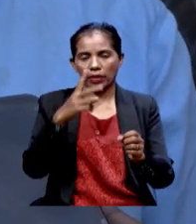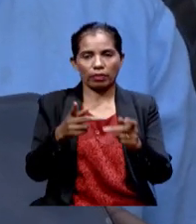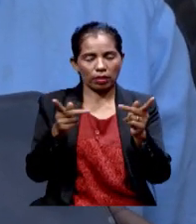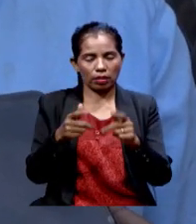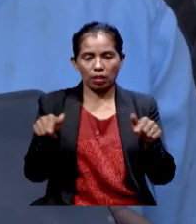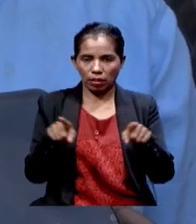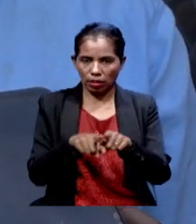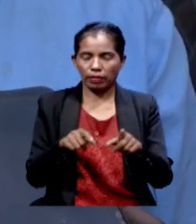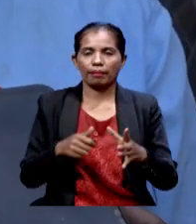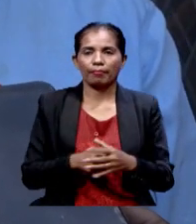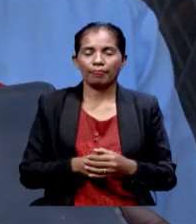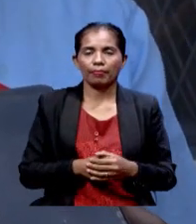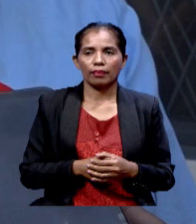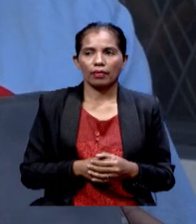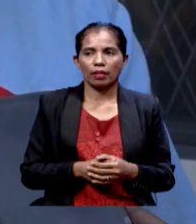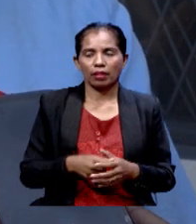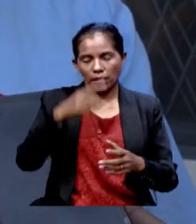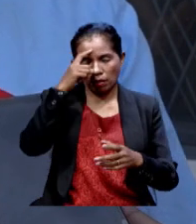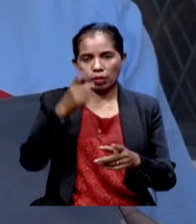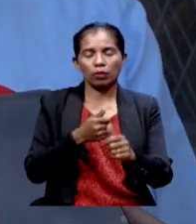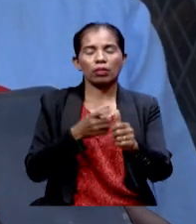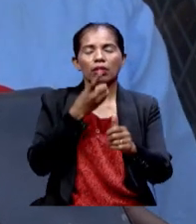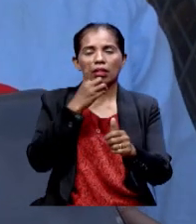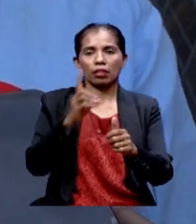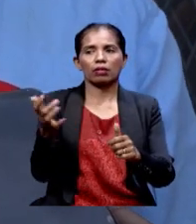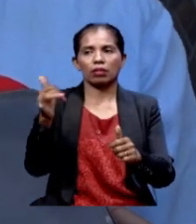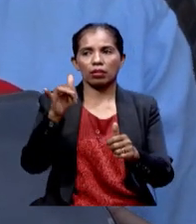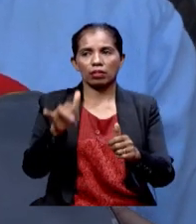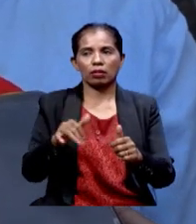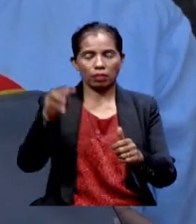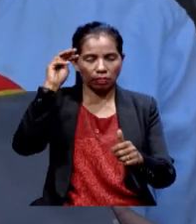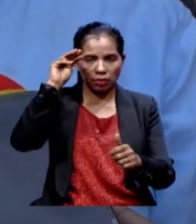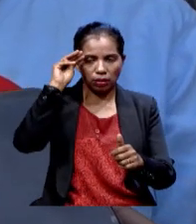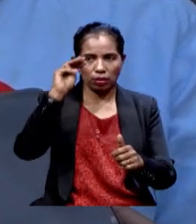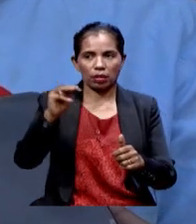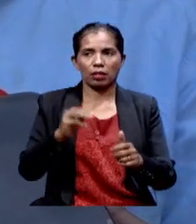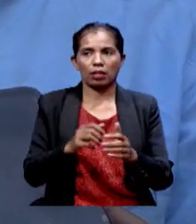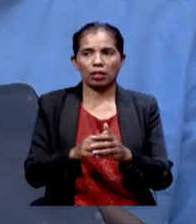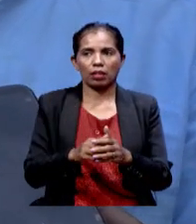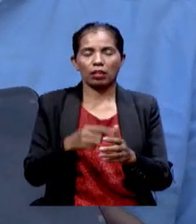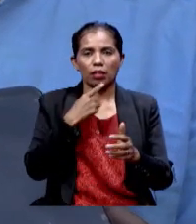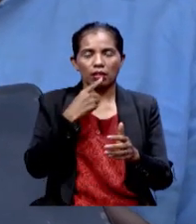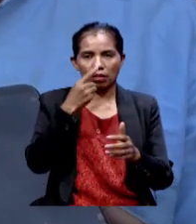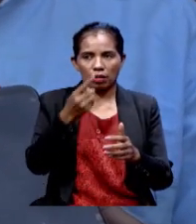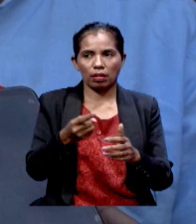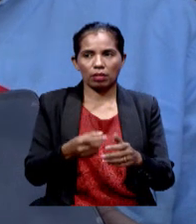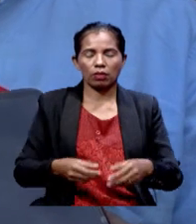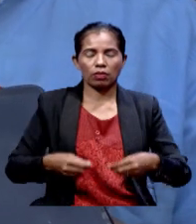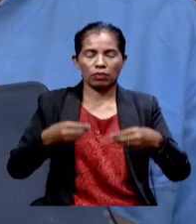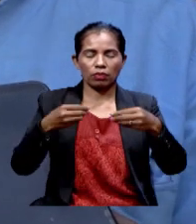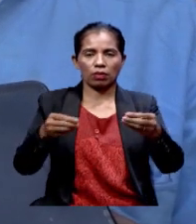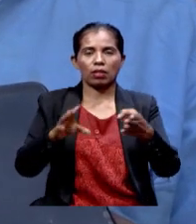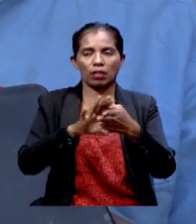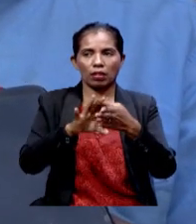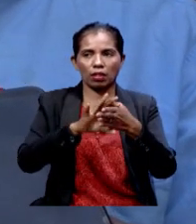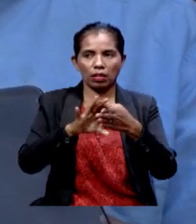tamba, baseia para declaração ser nia, ministro, mas delega, for despacho,